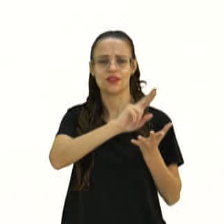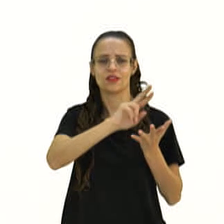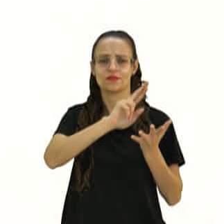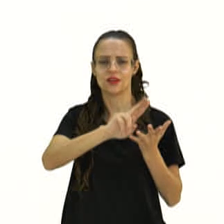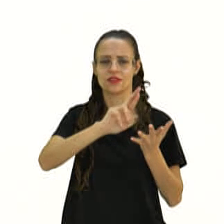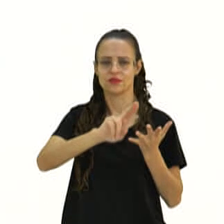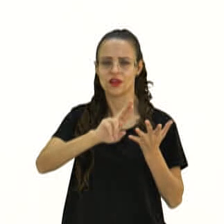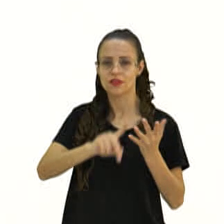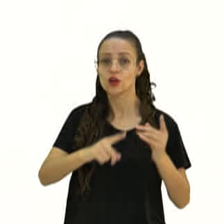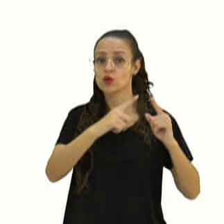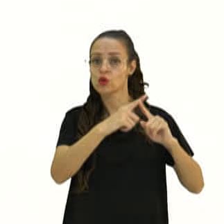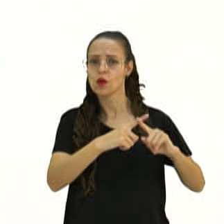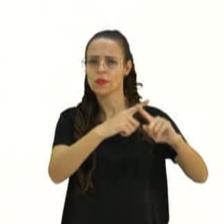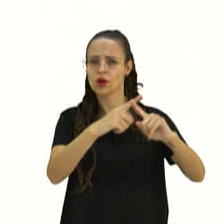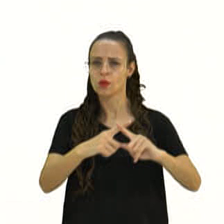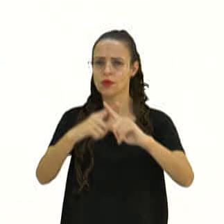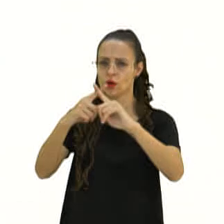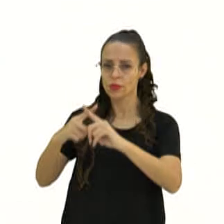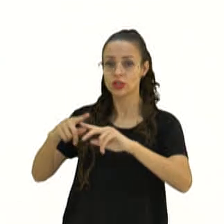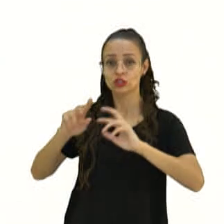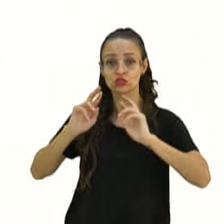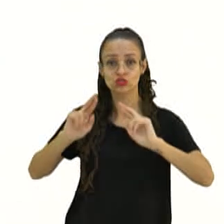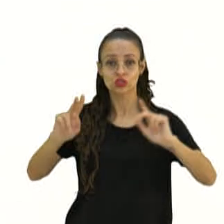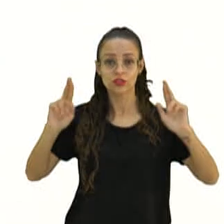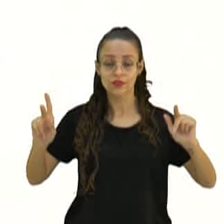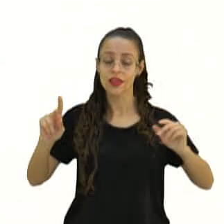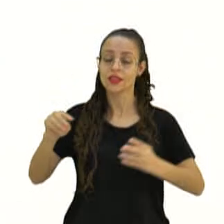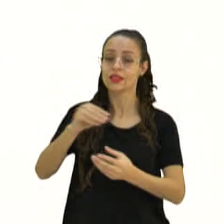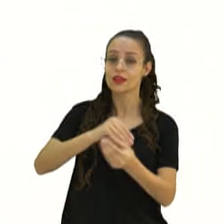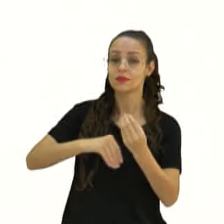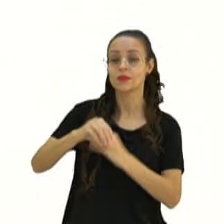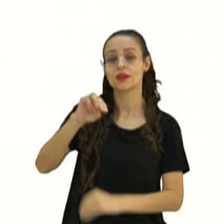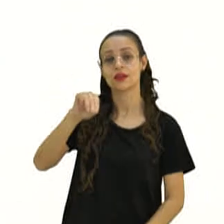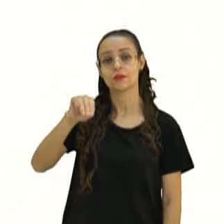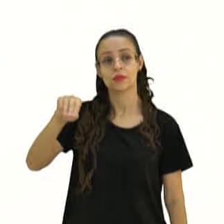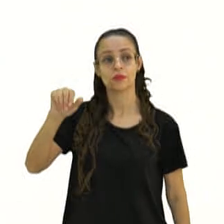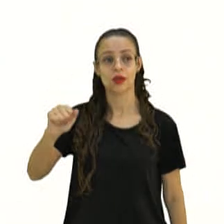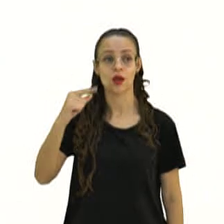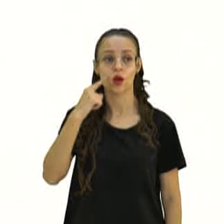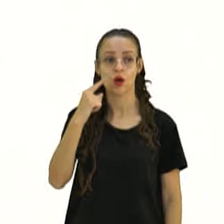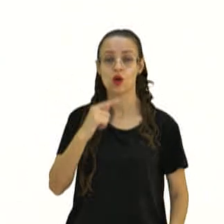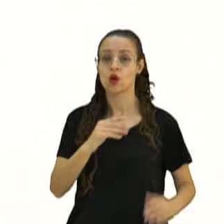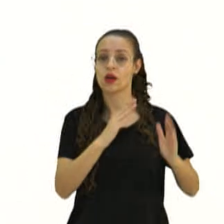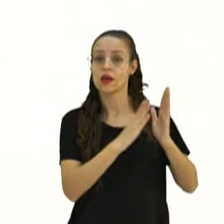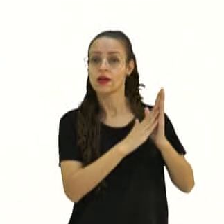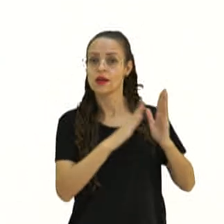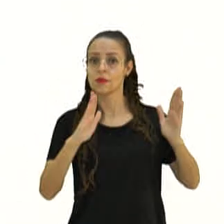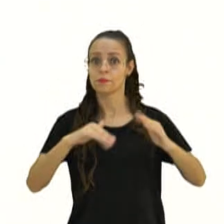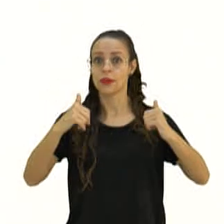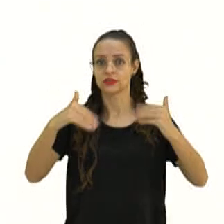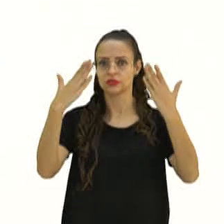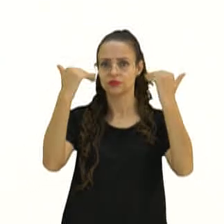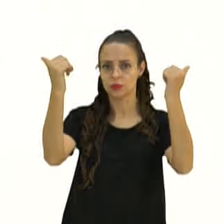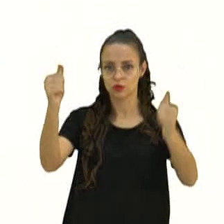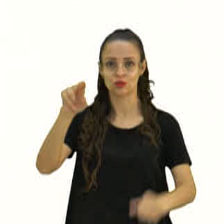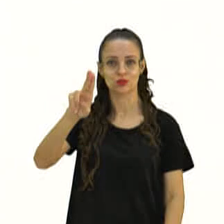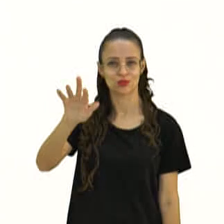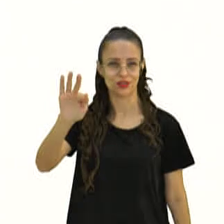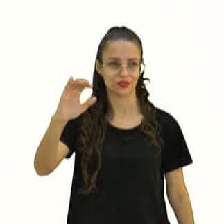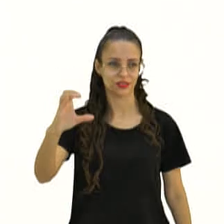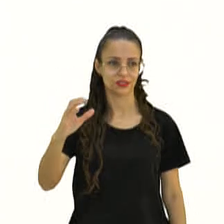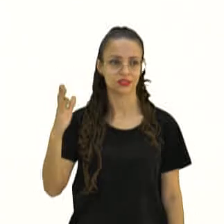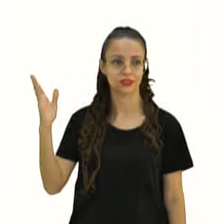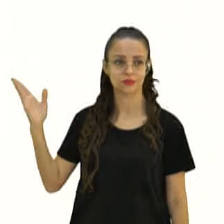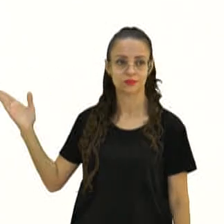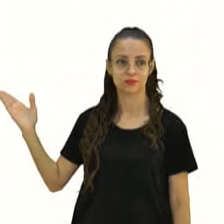né, competições diferentes que envolvem o MMA, né? Aqui temos em ordem de popularidade, né, o UFC,